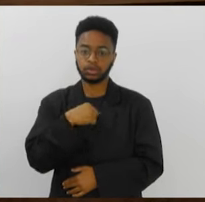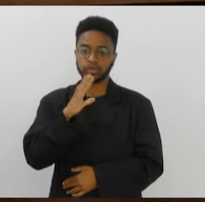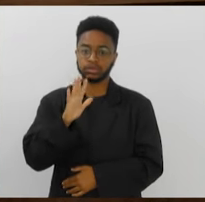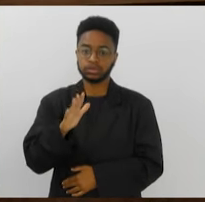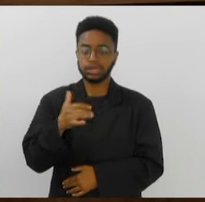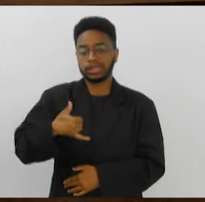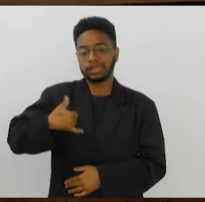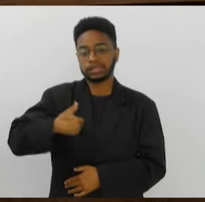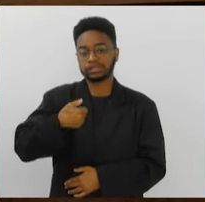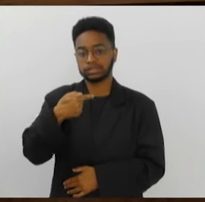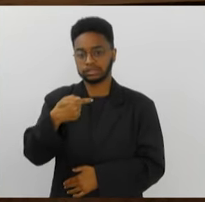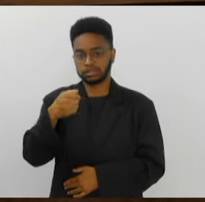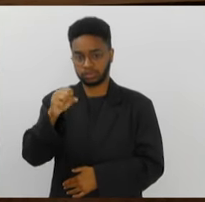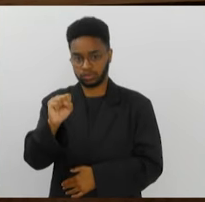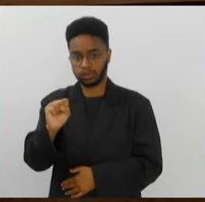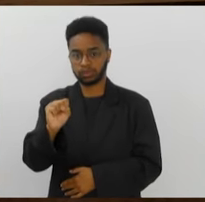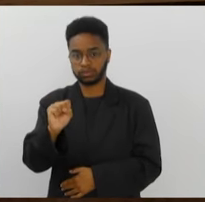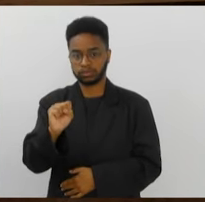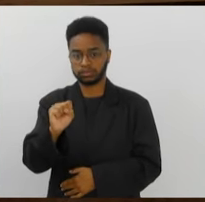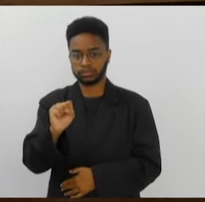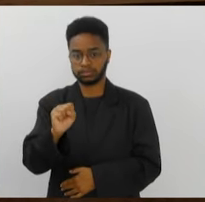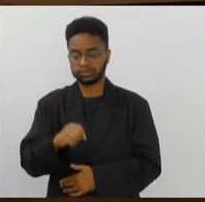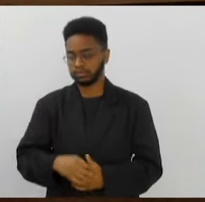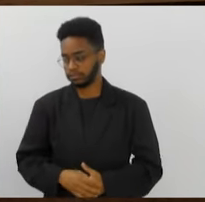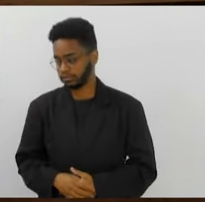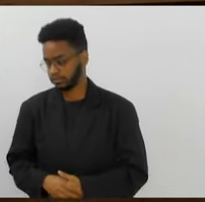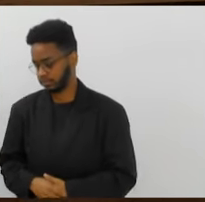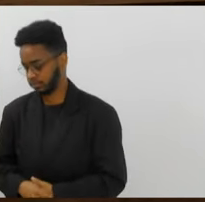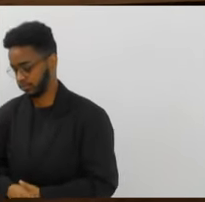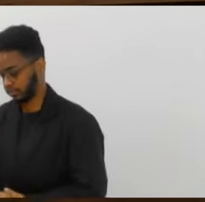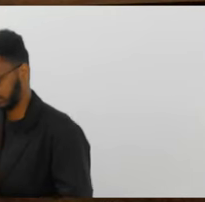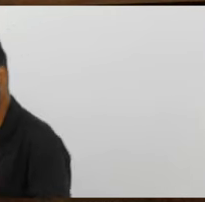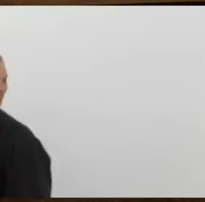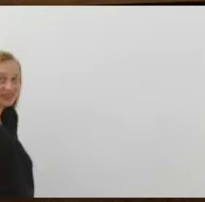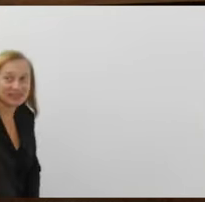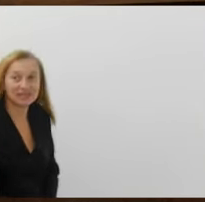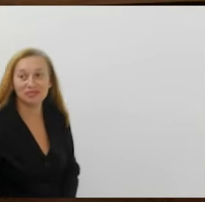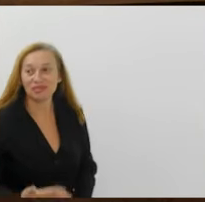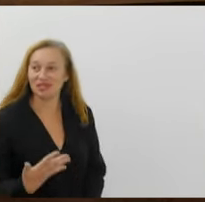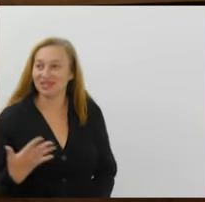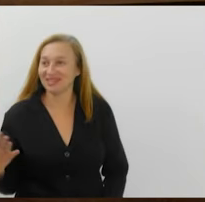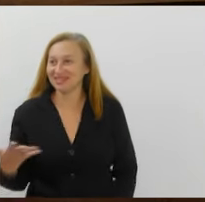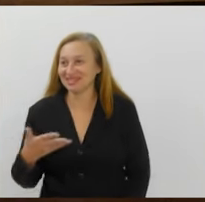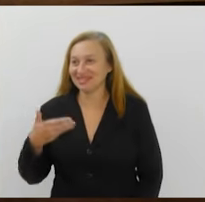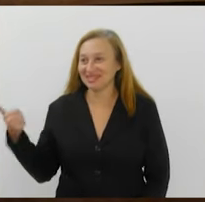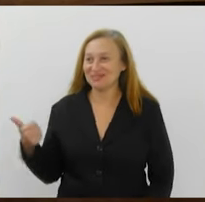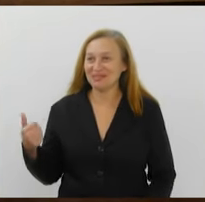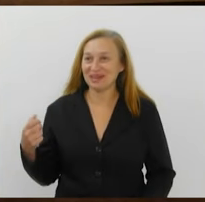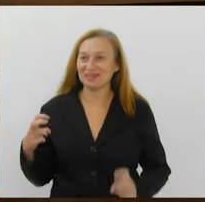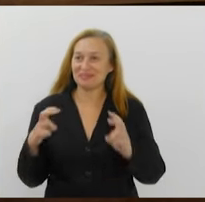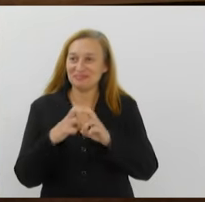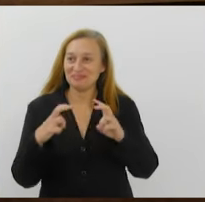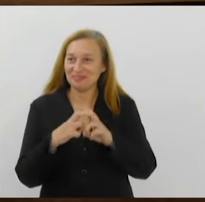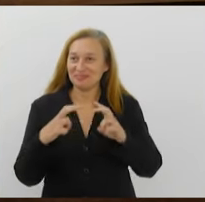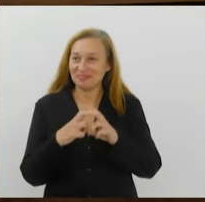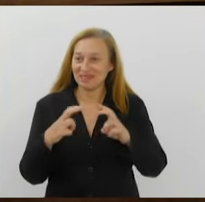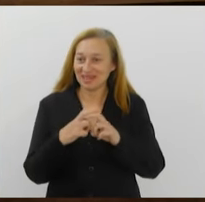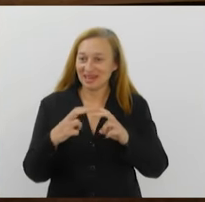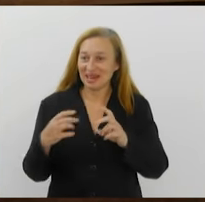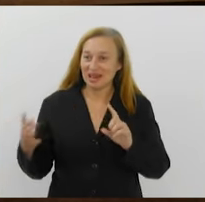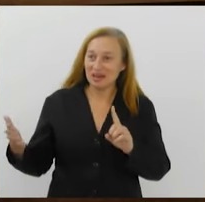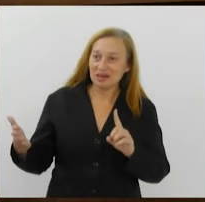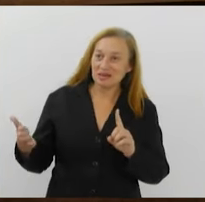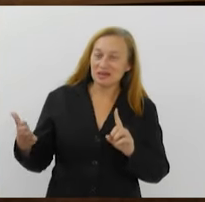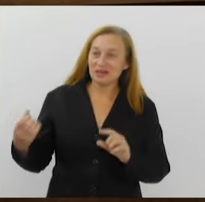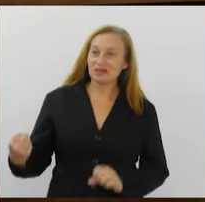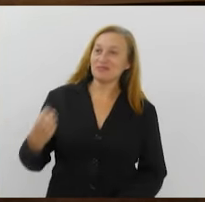78 anos. Se me chamarem para brigar e me baterem, eu vou dar parte na delegacia de defesa